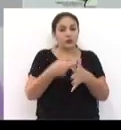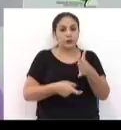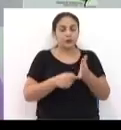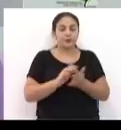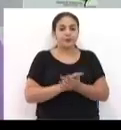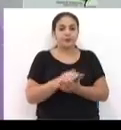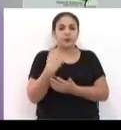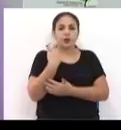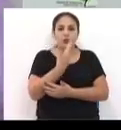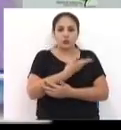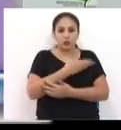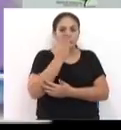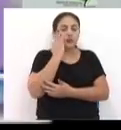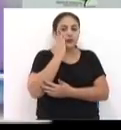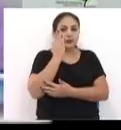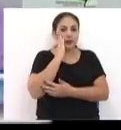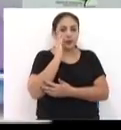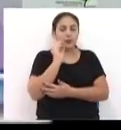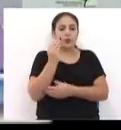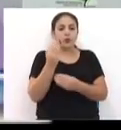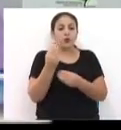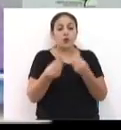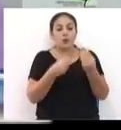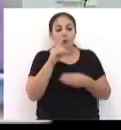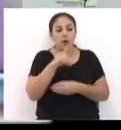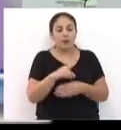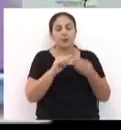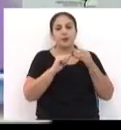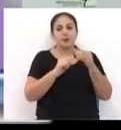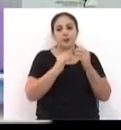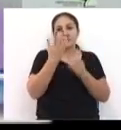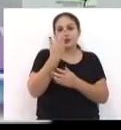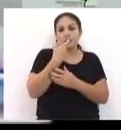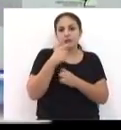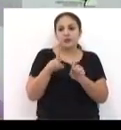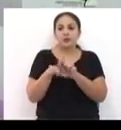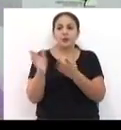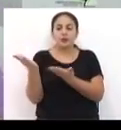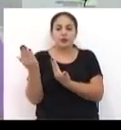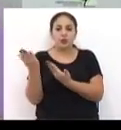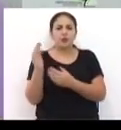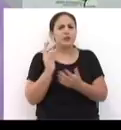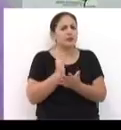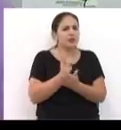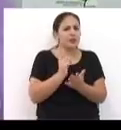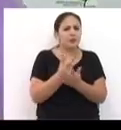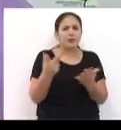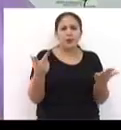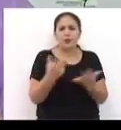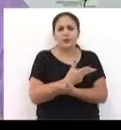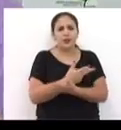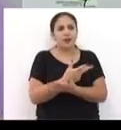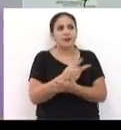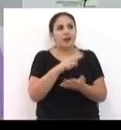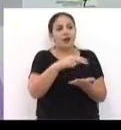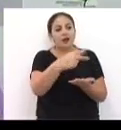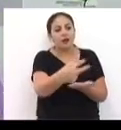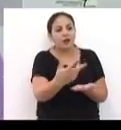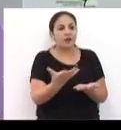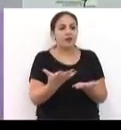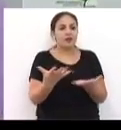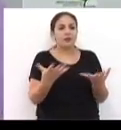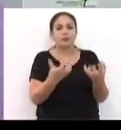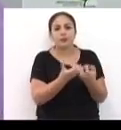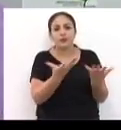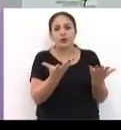A gente sabe que, como são principalmente as nossas crianças e os nossos jovens, sempre ocorre algum acidente, alguma